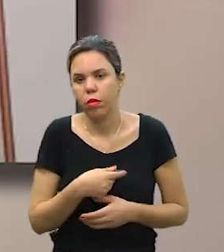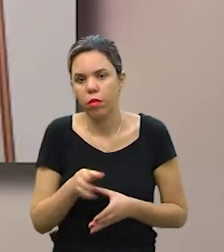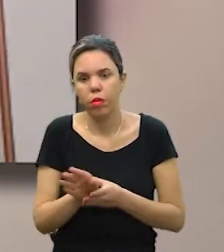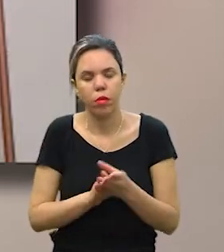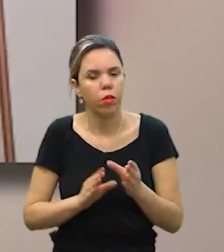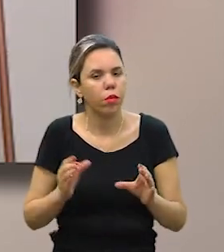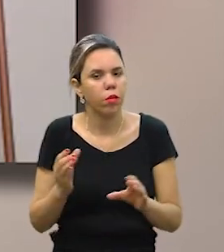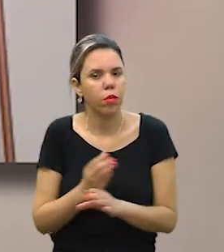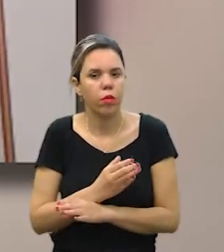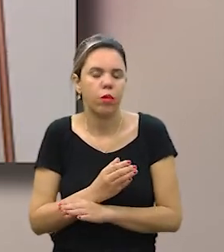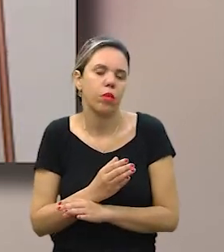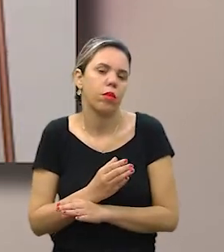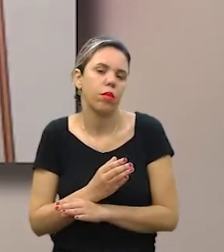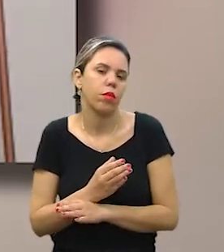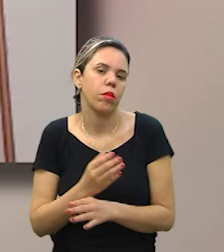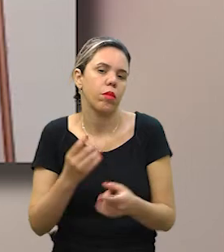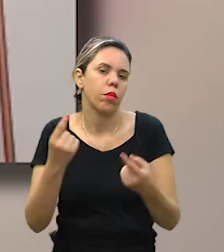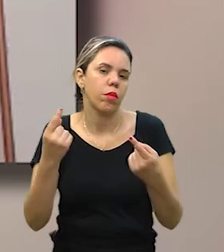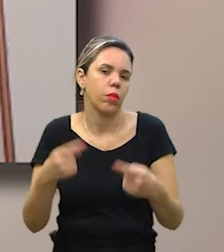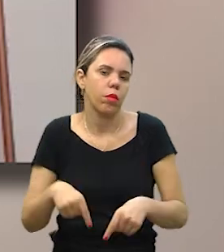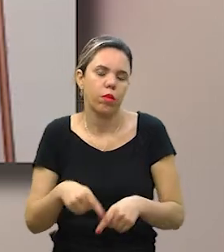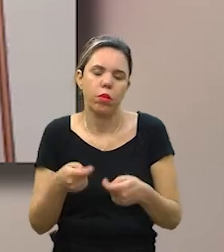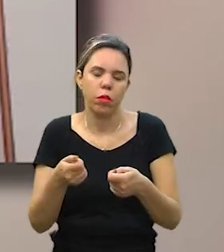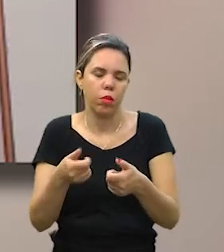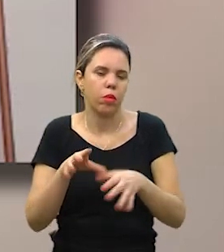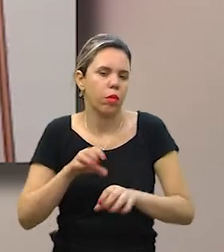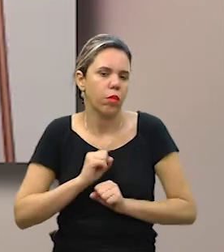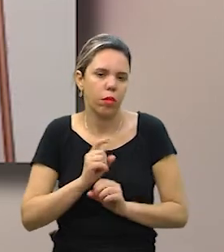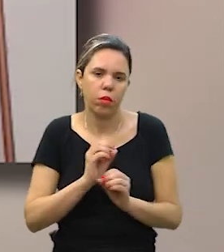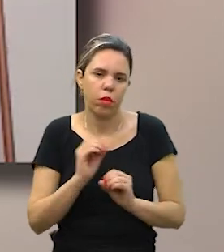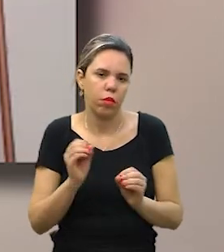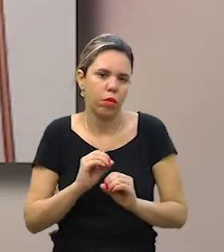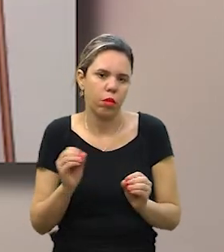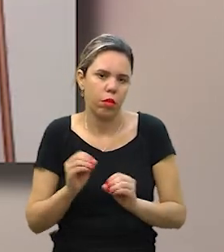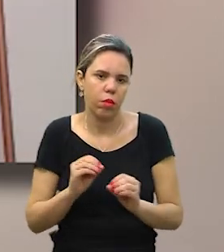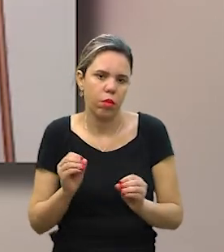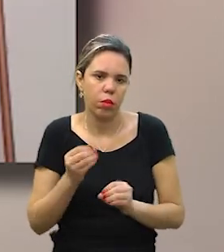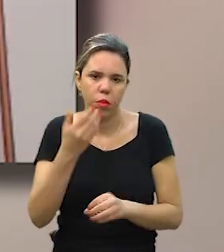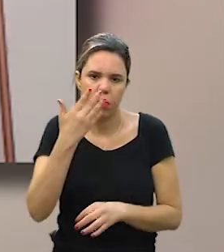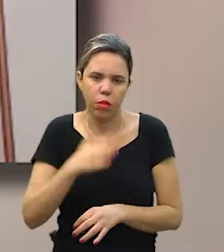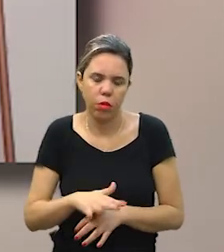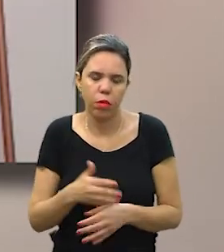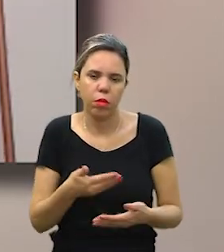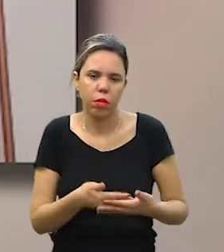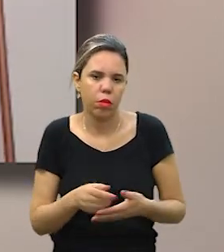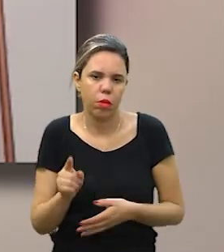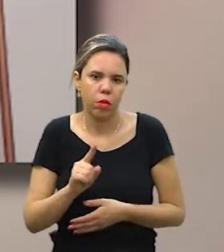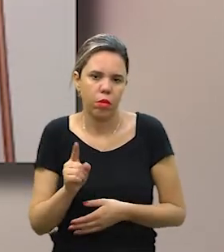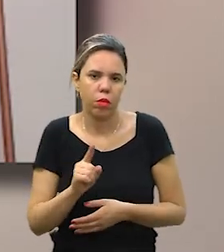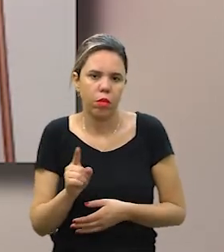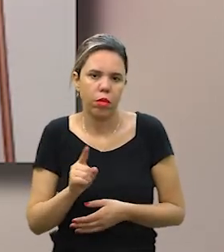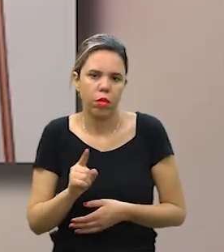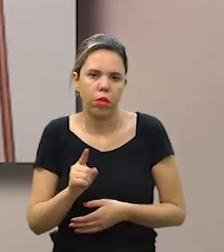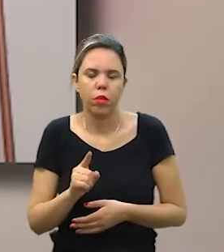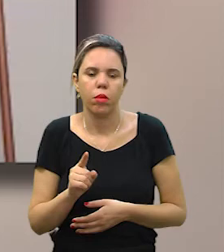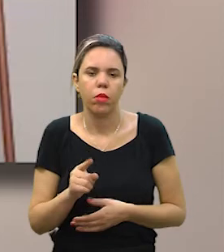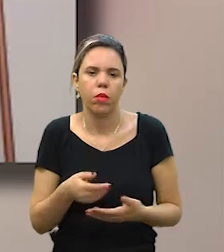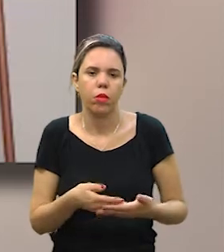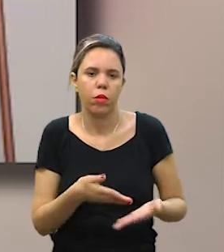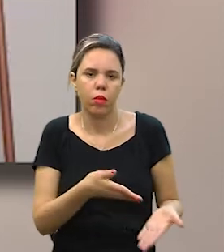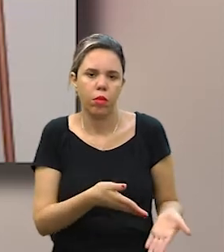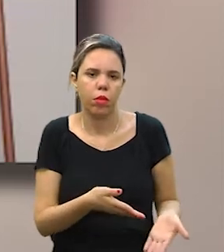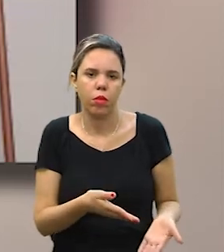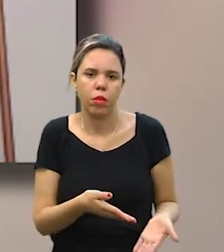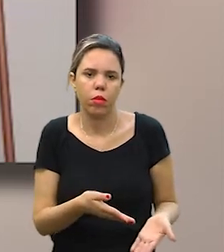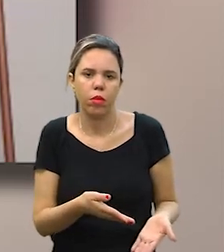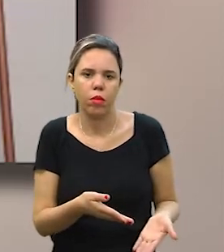gente indica totalmente. Ele não tem benefício nenhum para a criança, para o bebê, né? Para o lactente